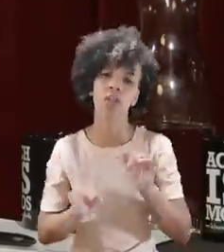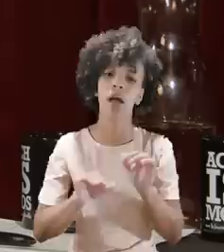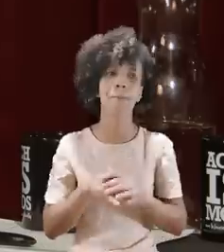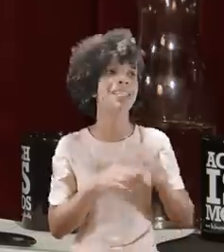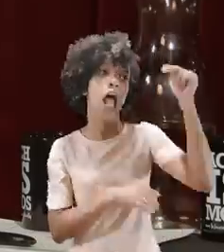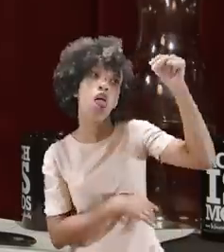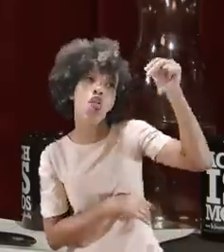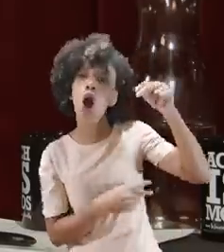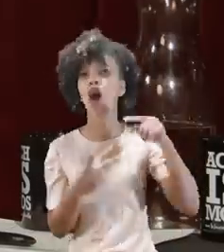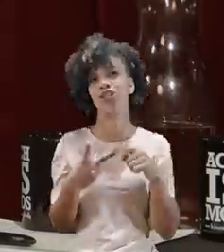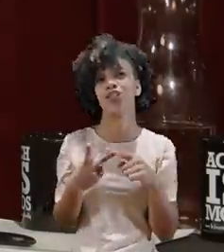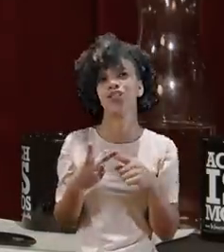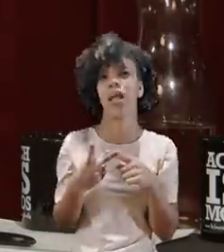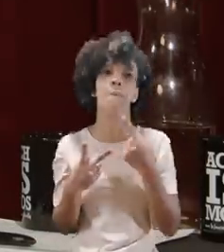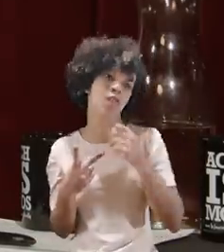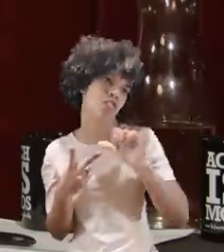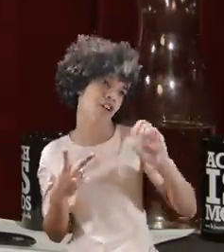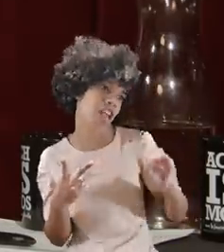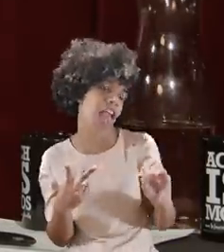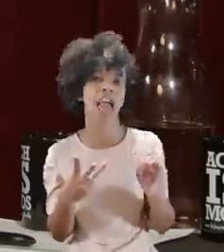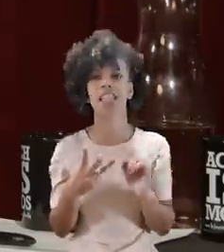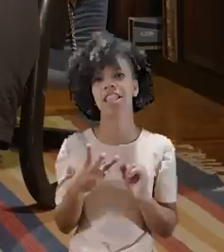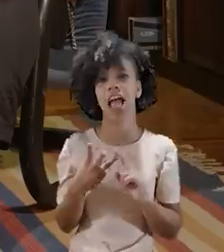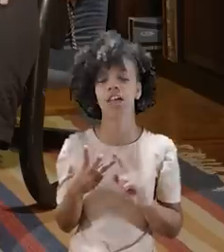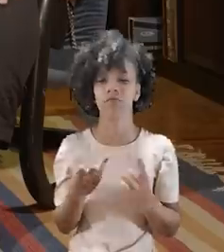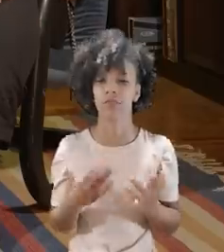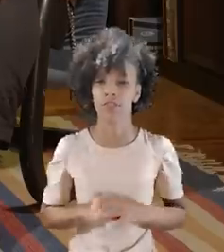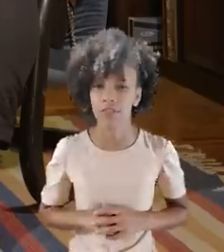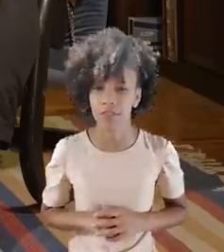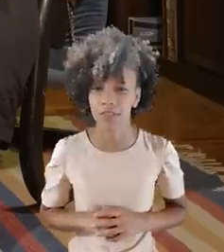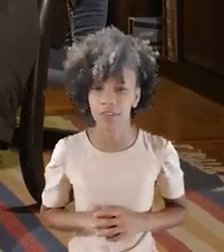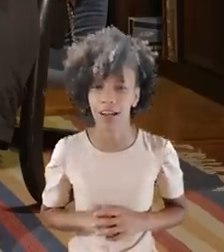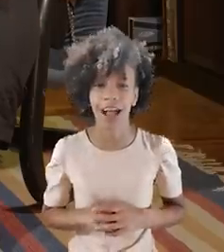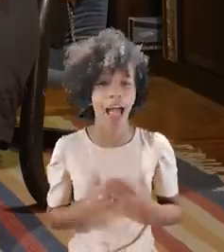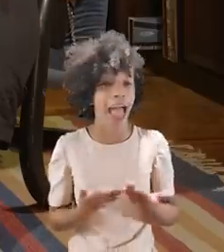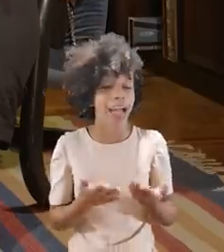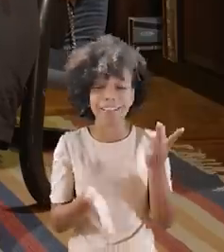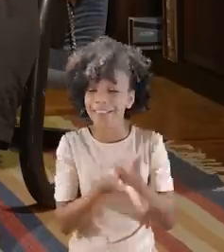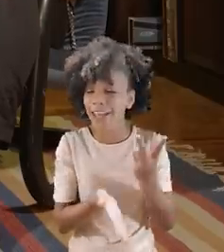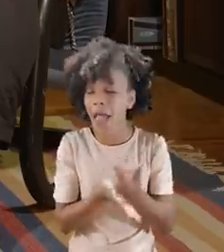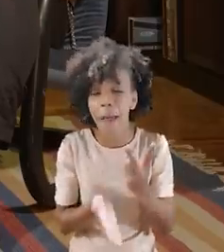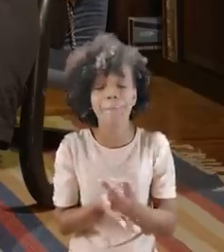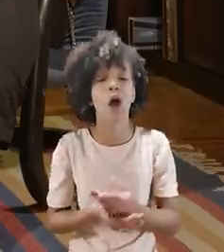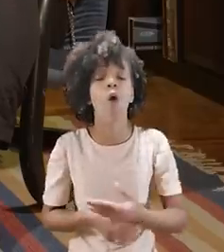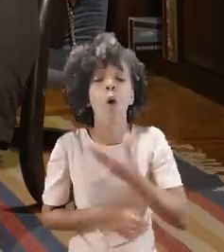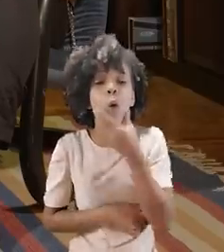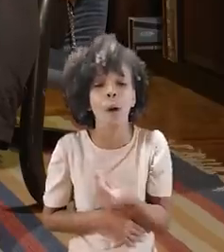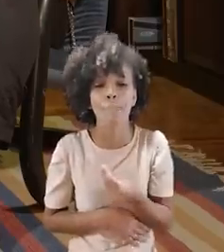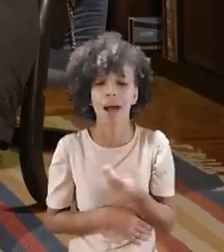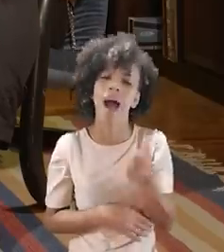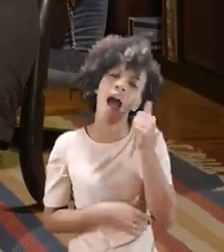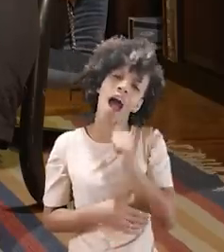tá tudo bem lá no Ceará aí nos anos 90 tinha o não é uma constante Tem uma rua